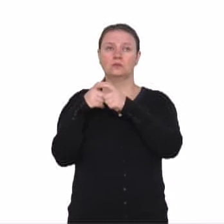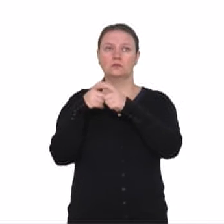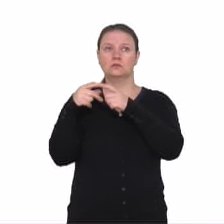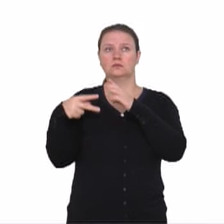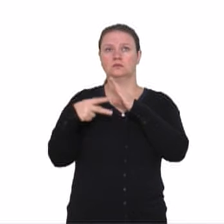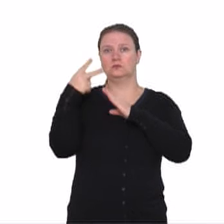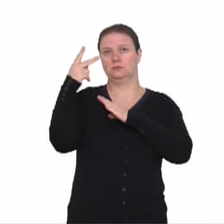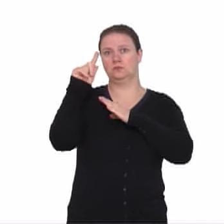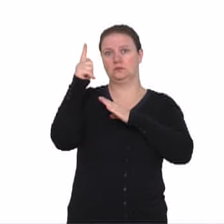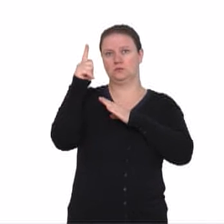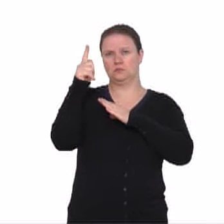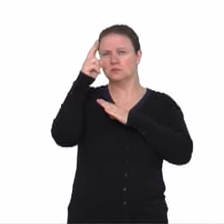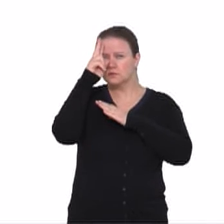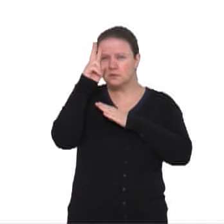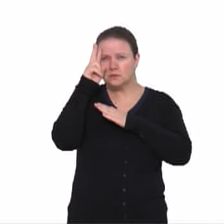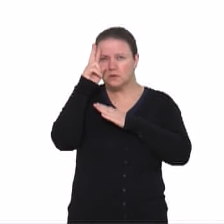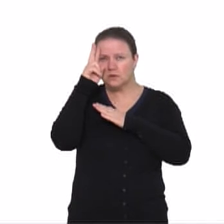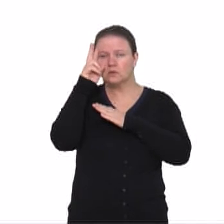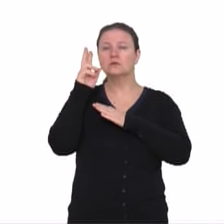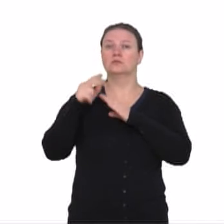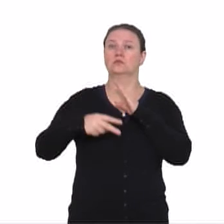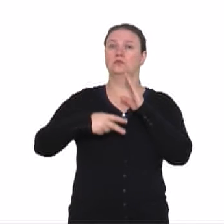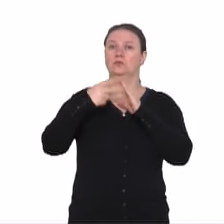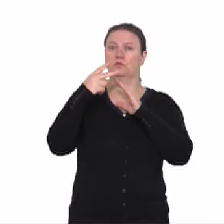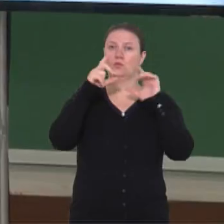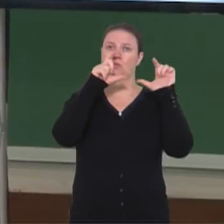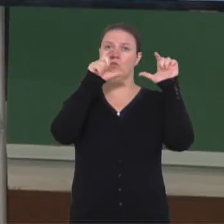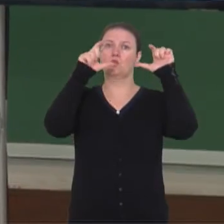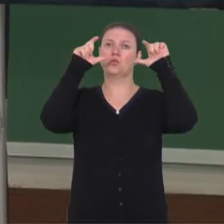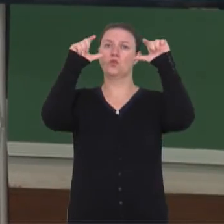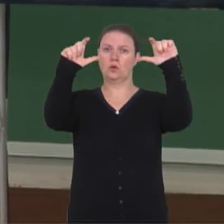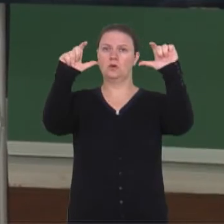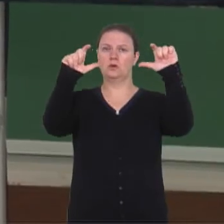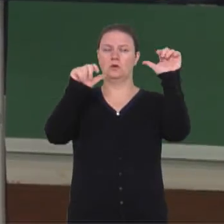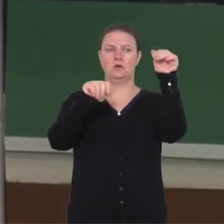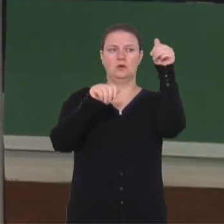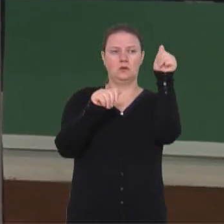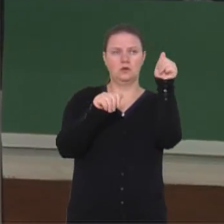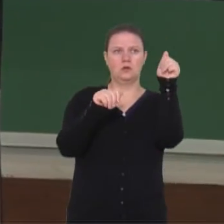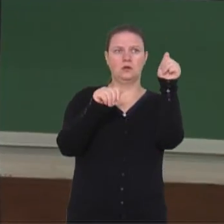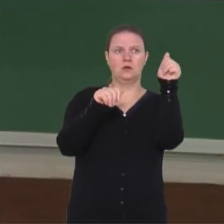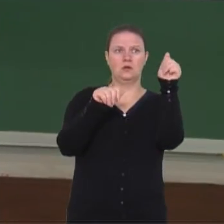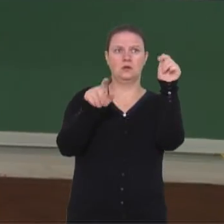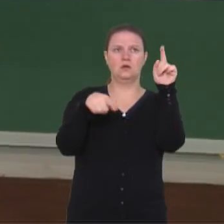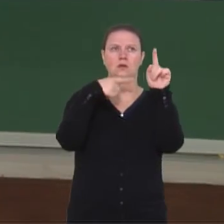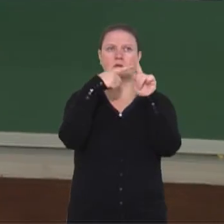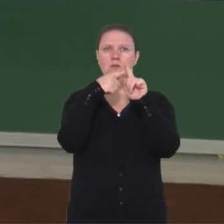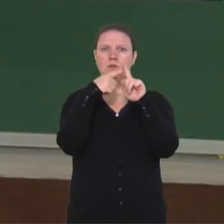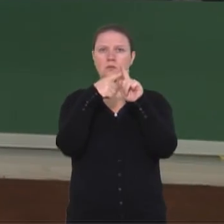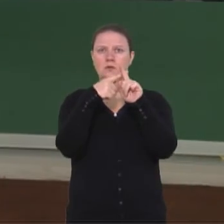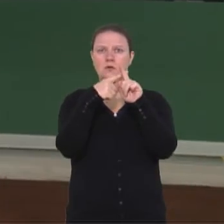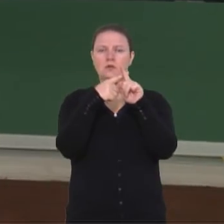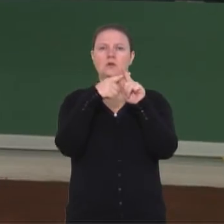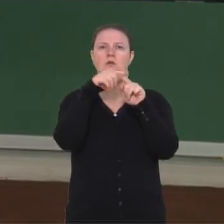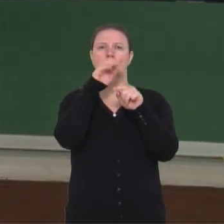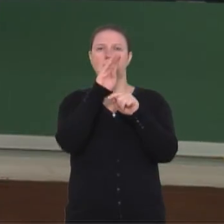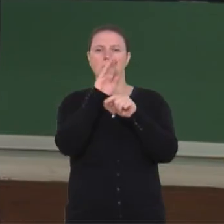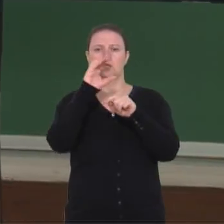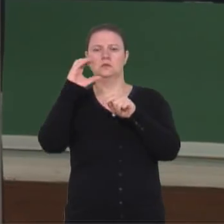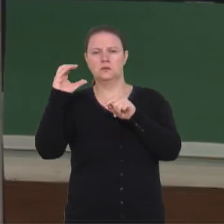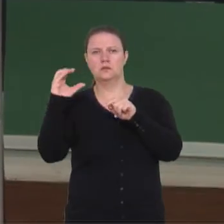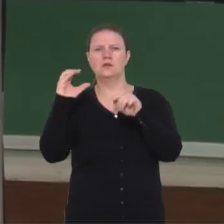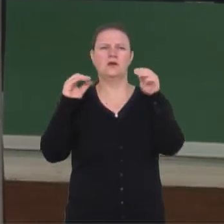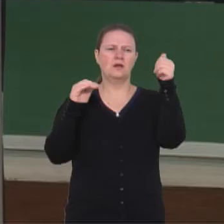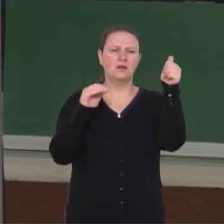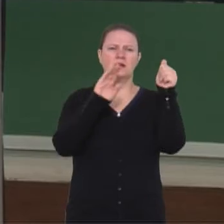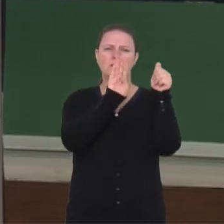dele. Lembra lá da equação de segundo grau? Ax ao quadrado mais bx mais c? Então, tá aqui, polinômio de segundo grau, a mesma coisa. Então